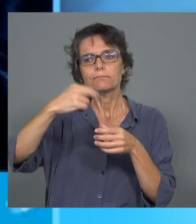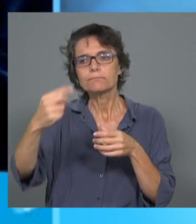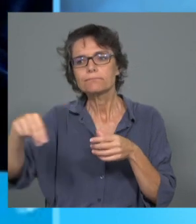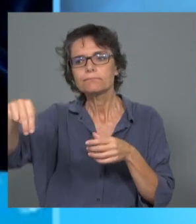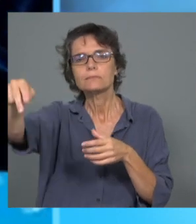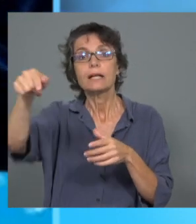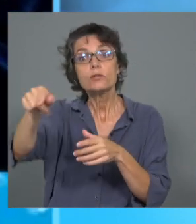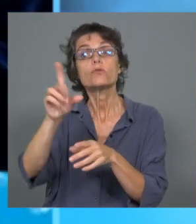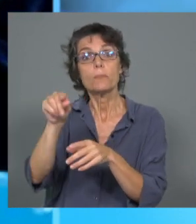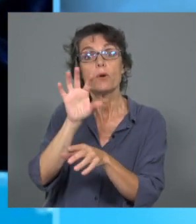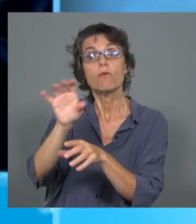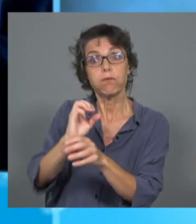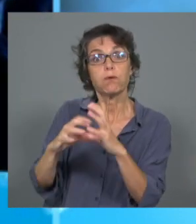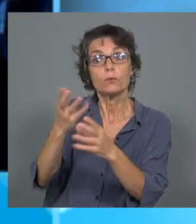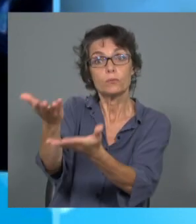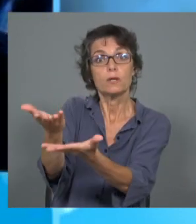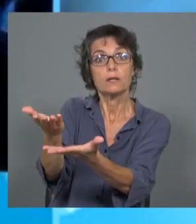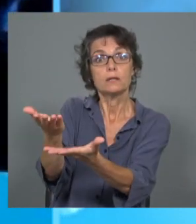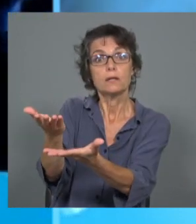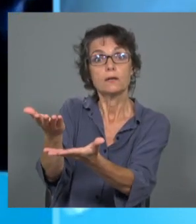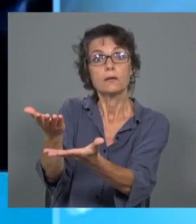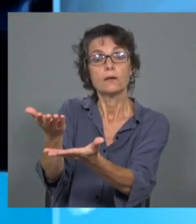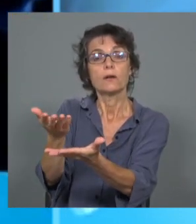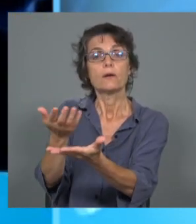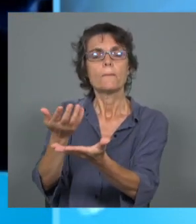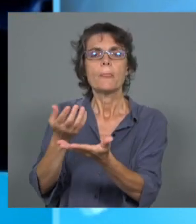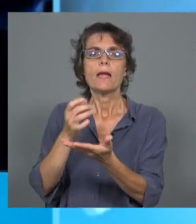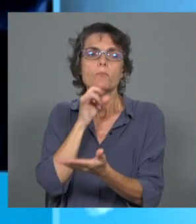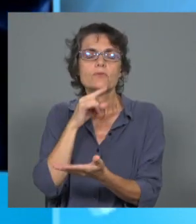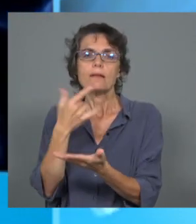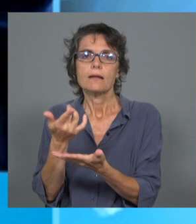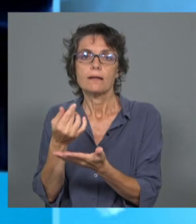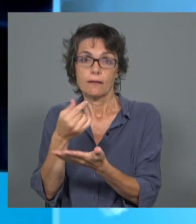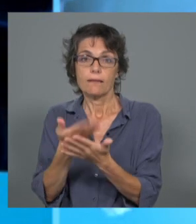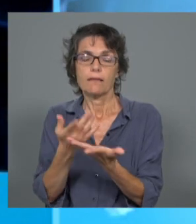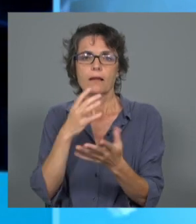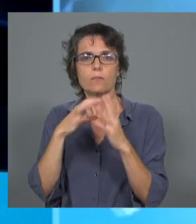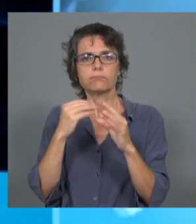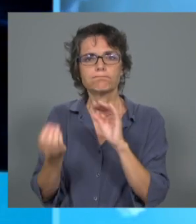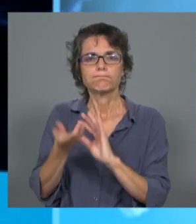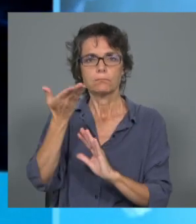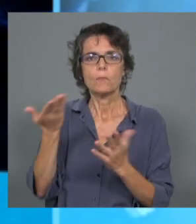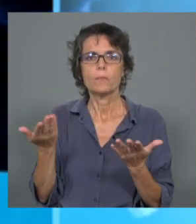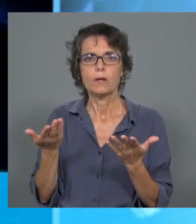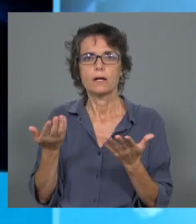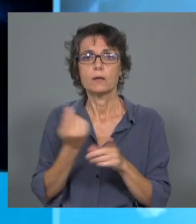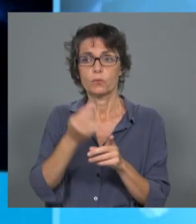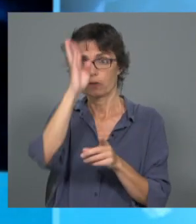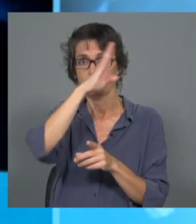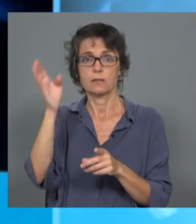de comunicação, não é? Claro, claro. E é uma oportunidade de comunicação, porque, como sabemos, os média pelam-se